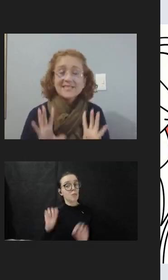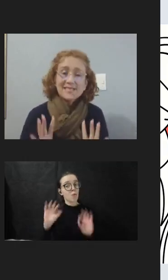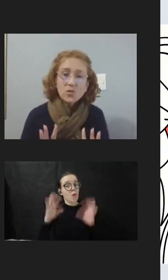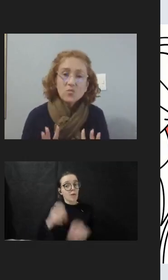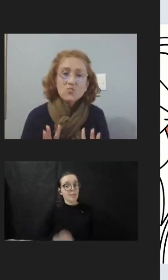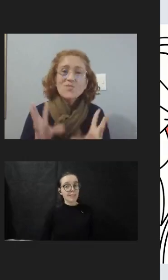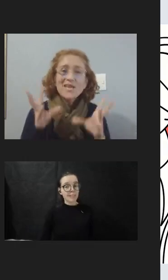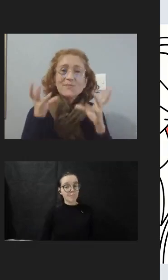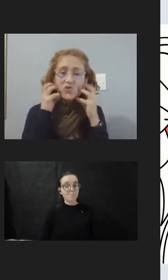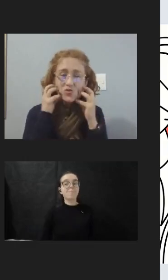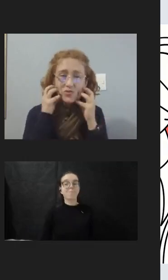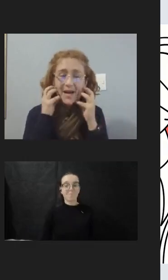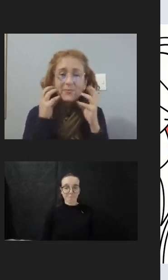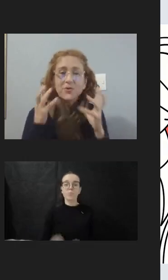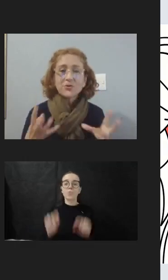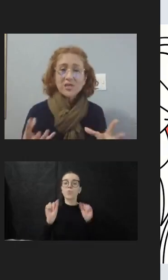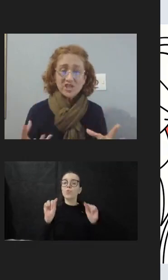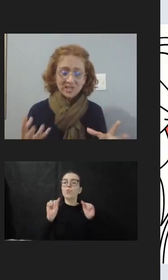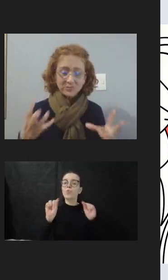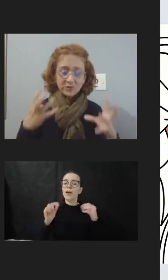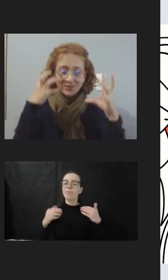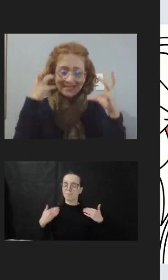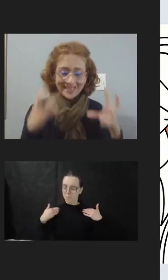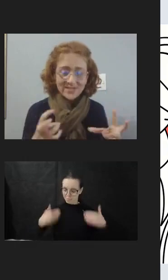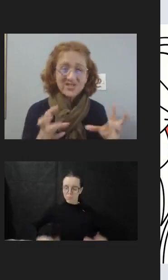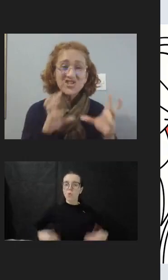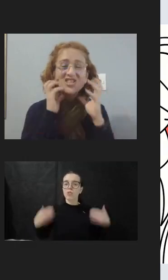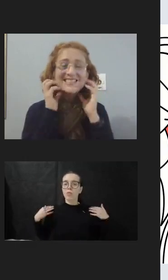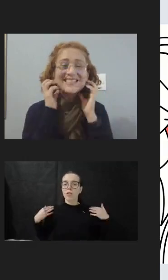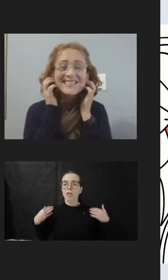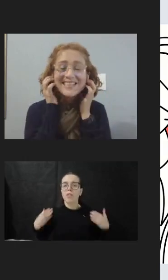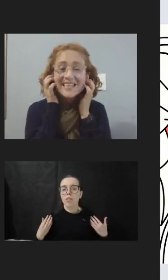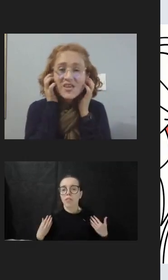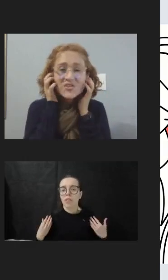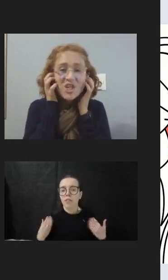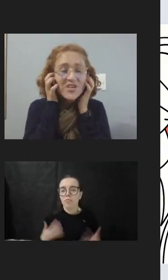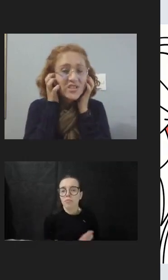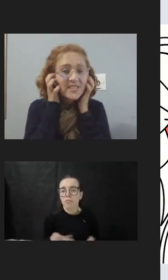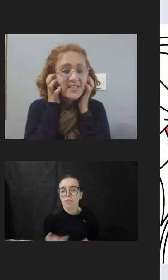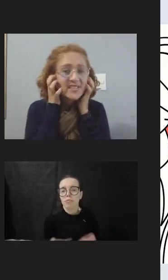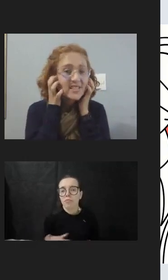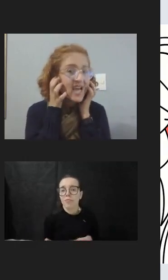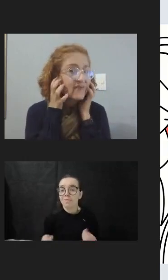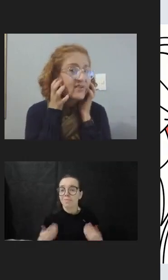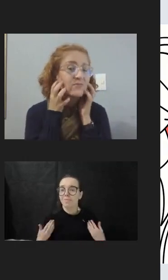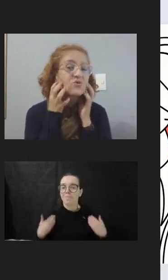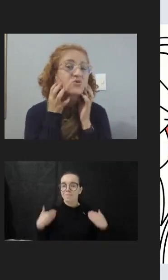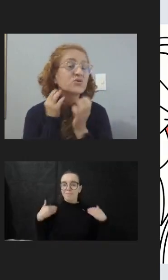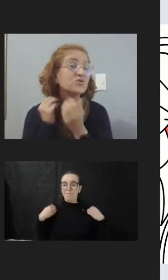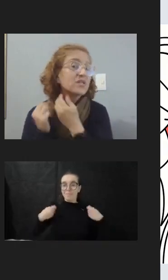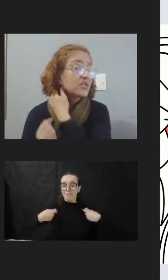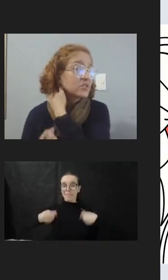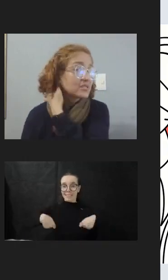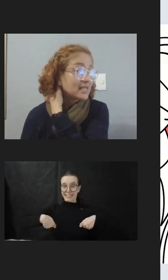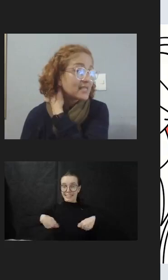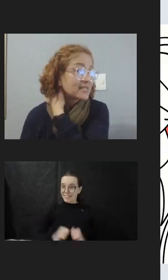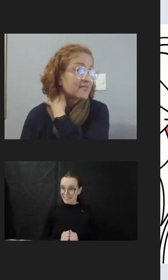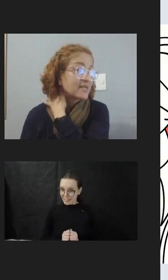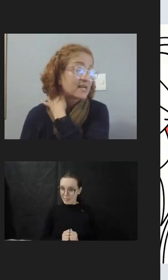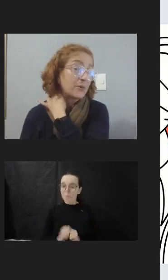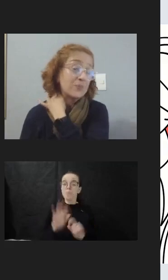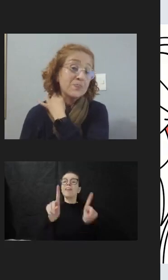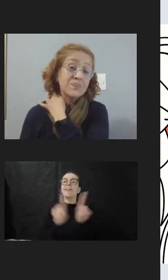e a tensão muscular. Porque quando a gente está muito tenso, a gente geralmente trava essa musculatura aqui, ó,